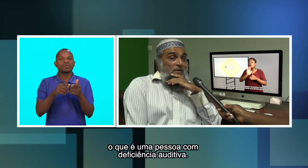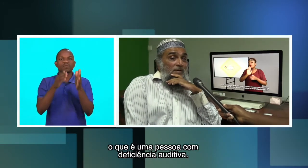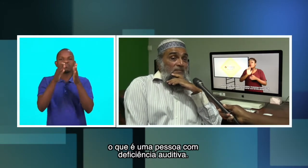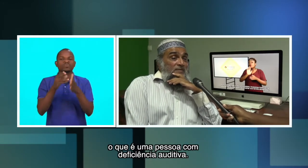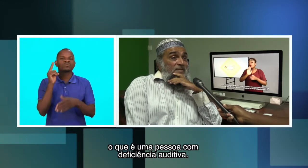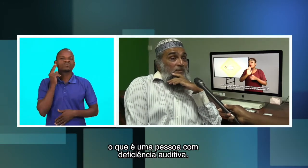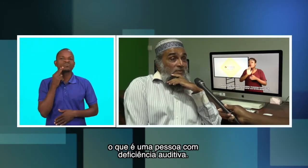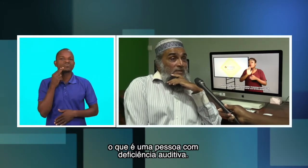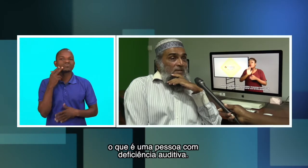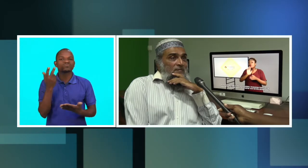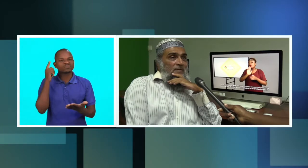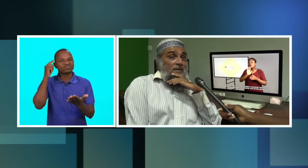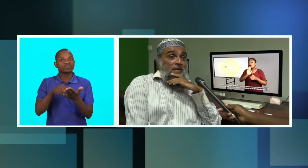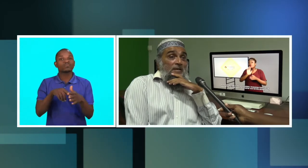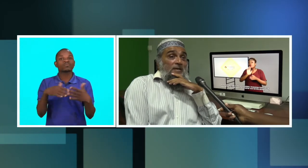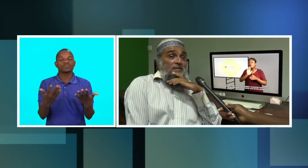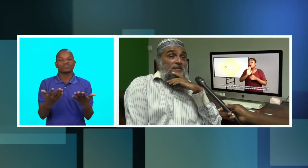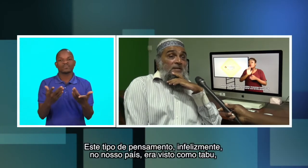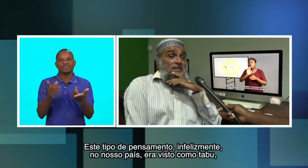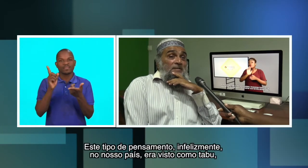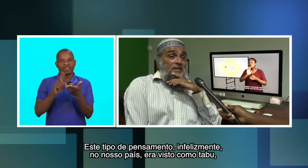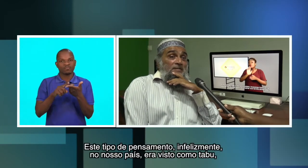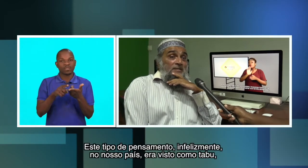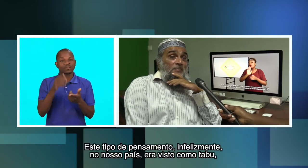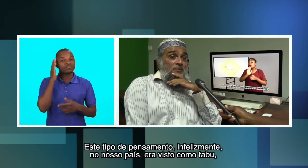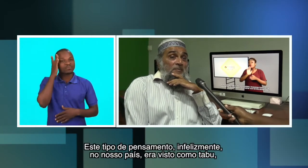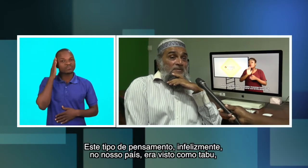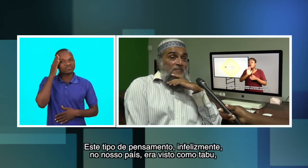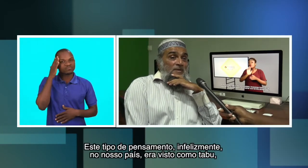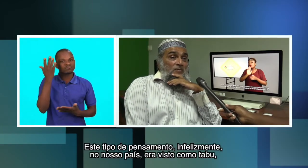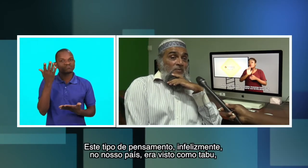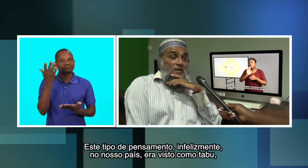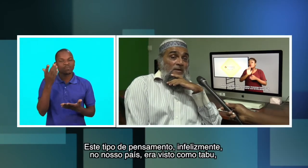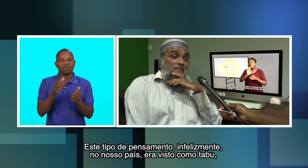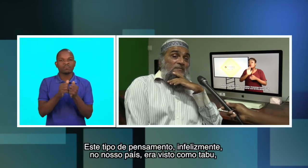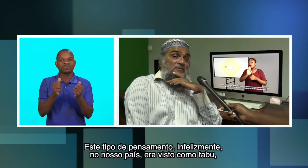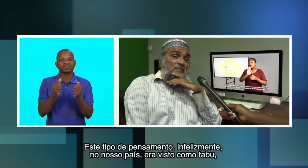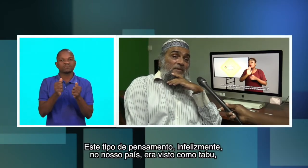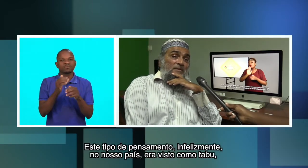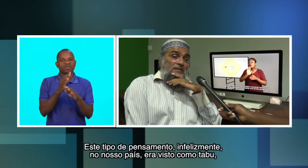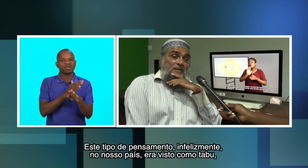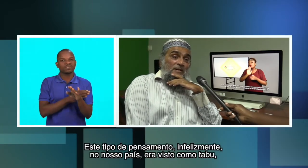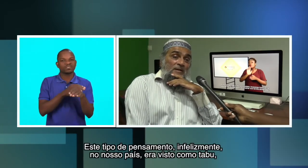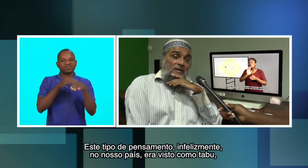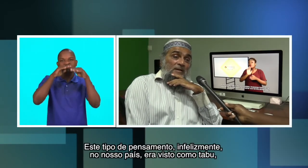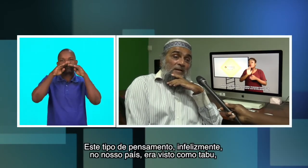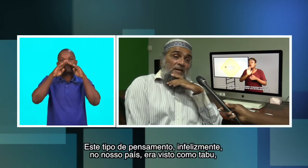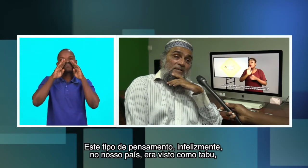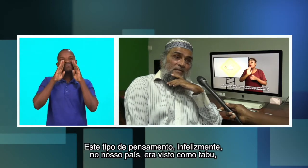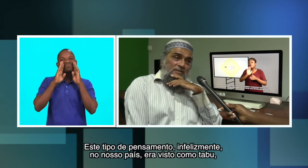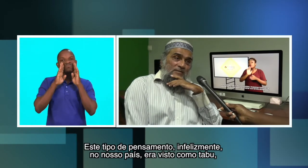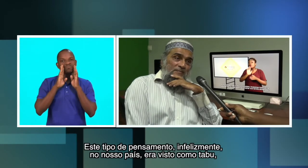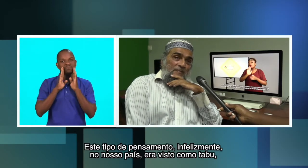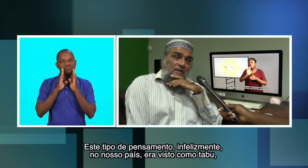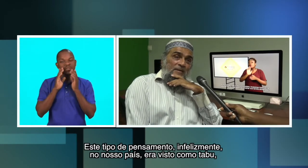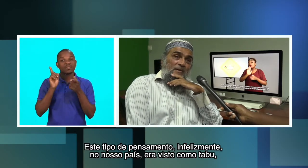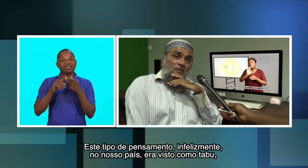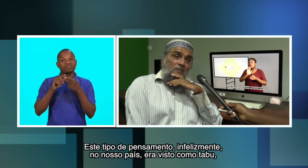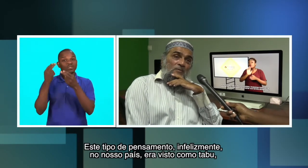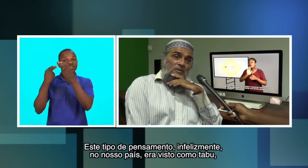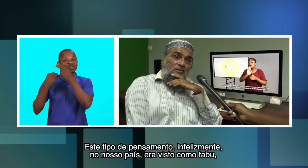deficiência auditiva. E esse tipo de pensamento, infelizmente, antes